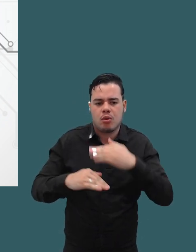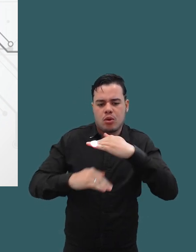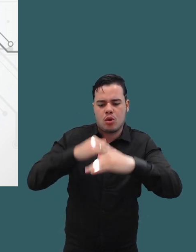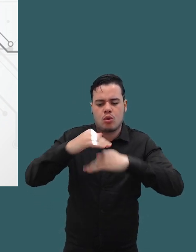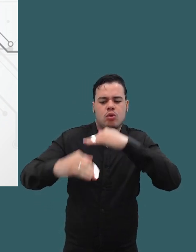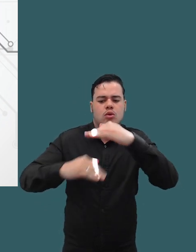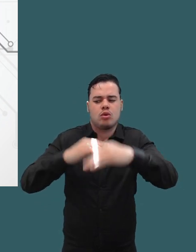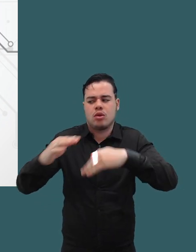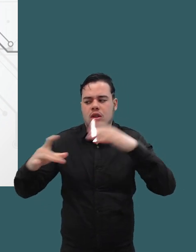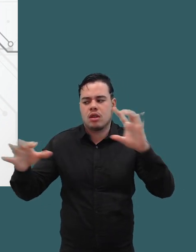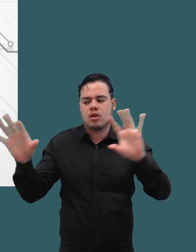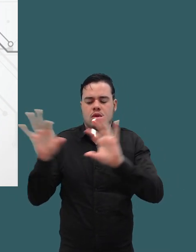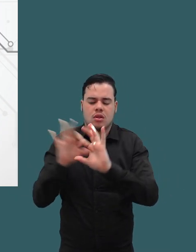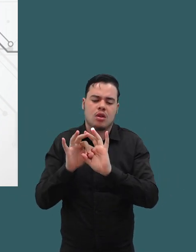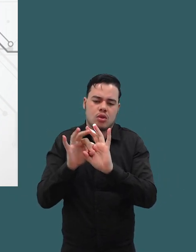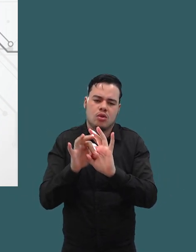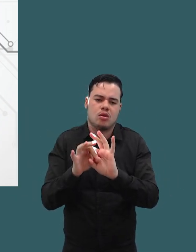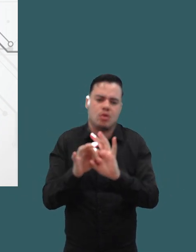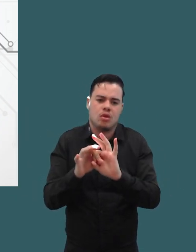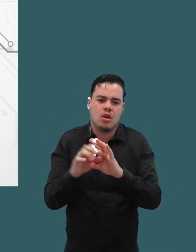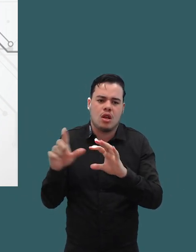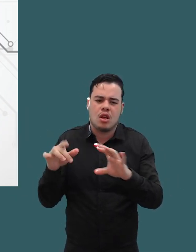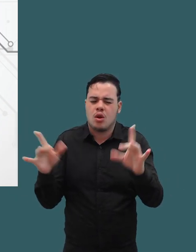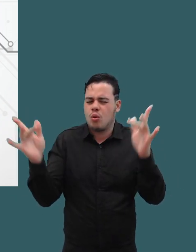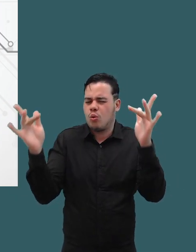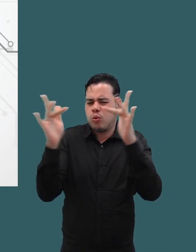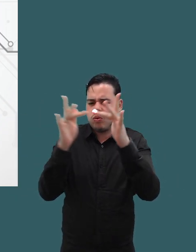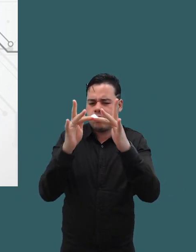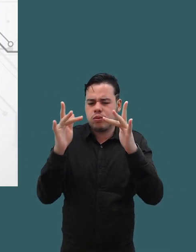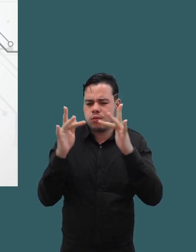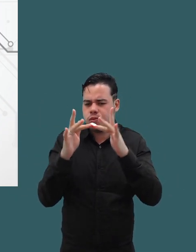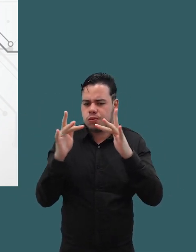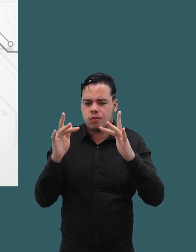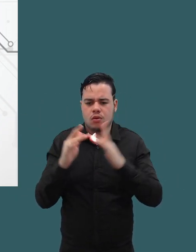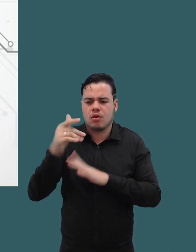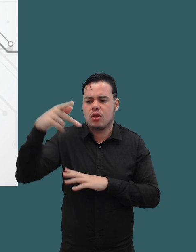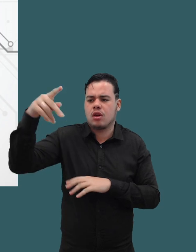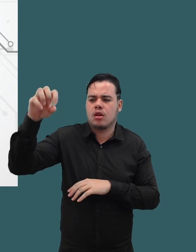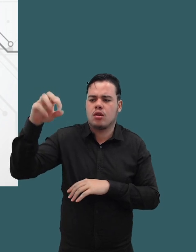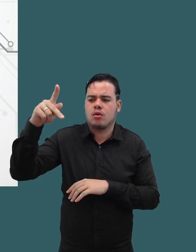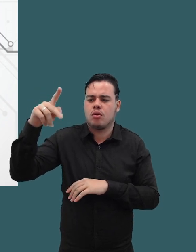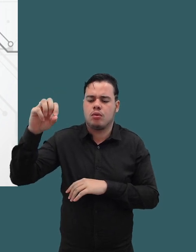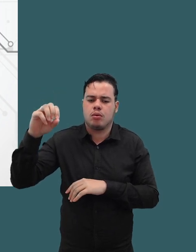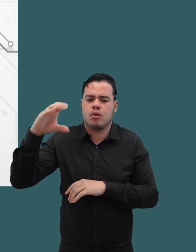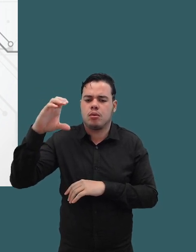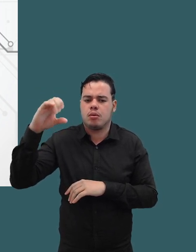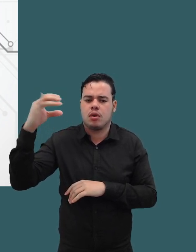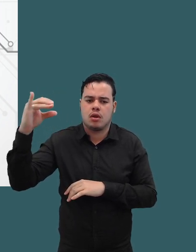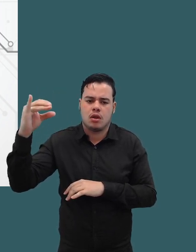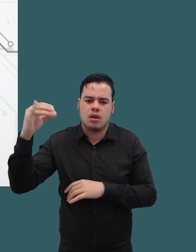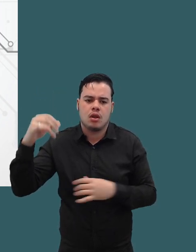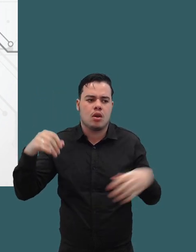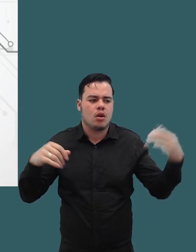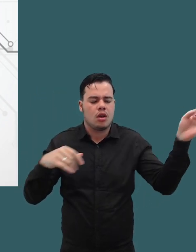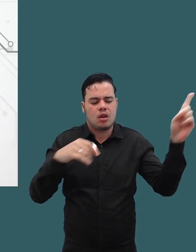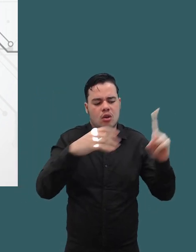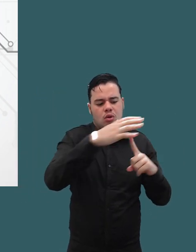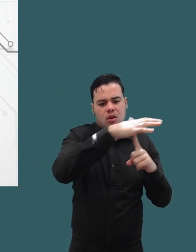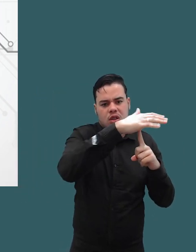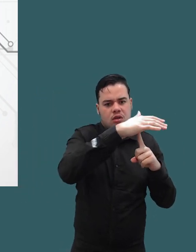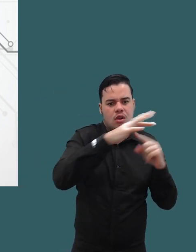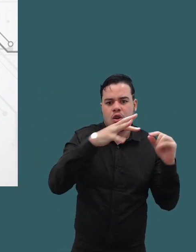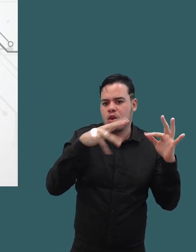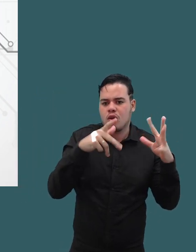esses laços mais profundos e conectar com o Pop Ciência, com as mostras, com as feiras, com as Olimpíadas. Então, a gente está